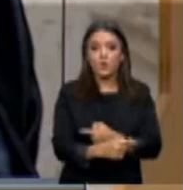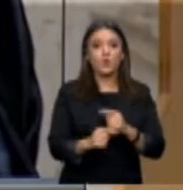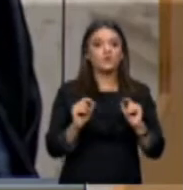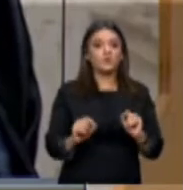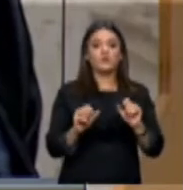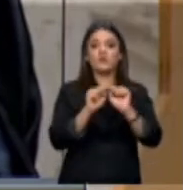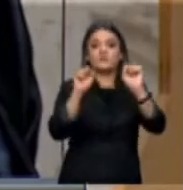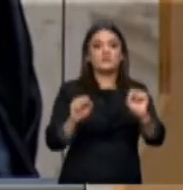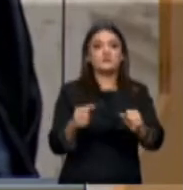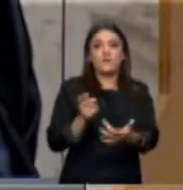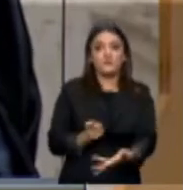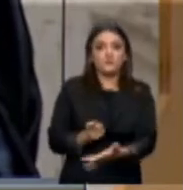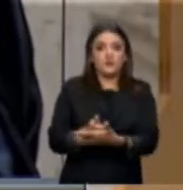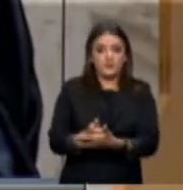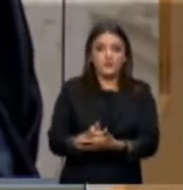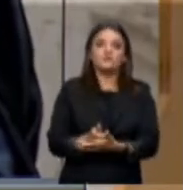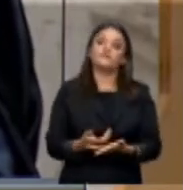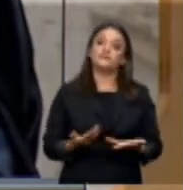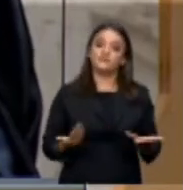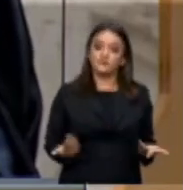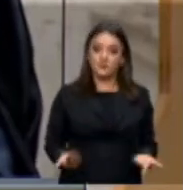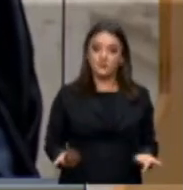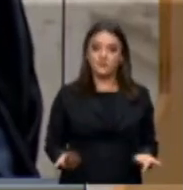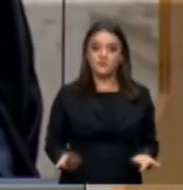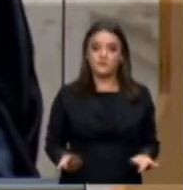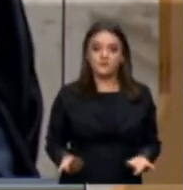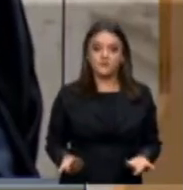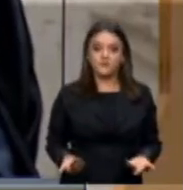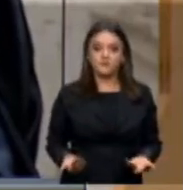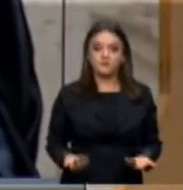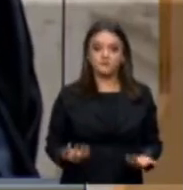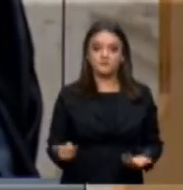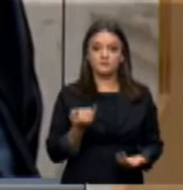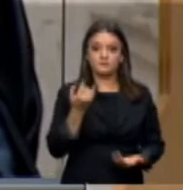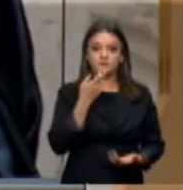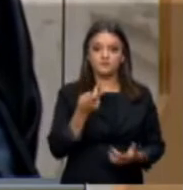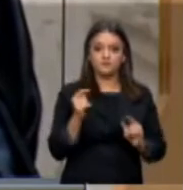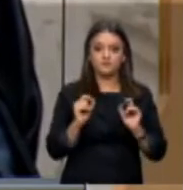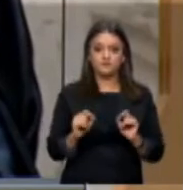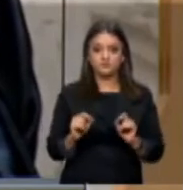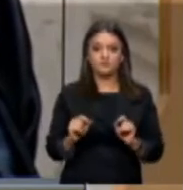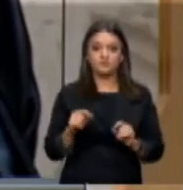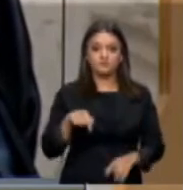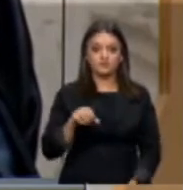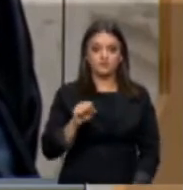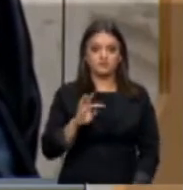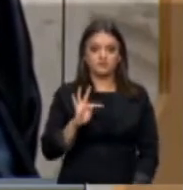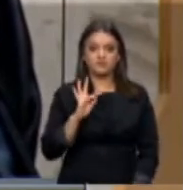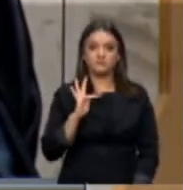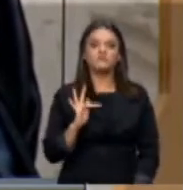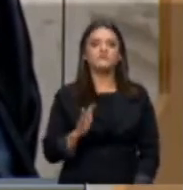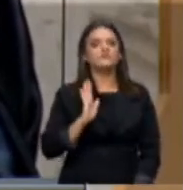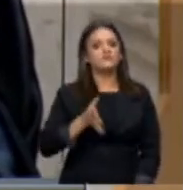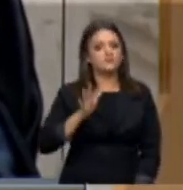respectivo sistema de pagamentos. Nesse ponto, cabe destacar que esta egrégea Corte Suprema